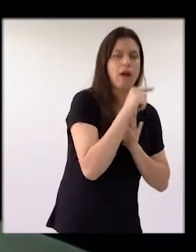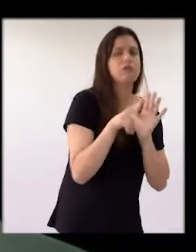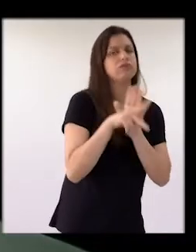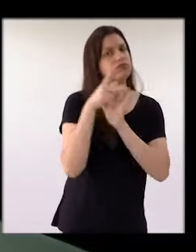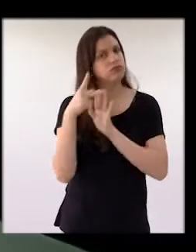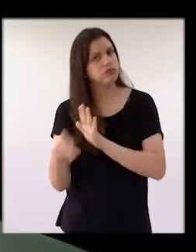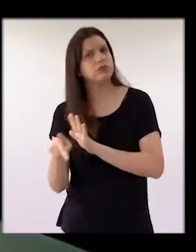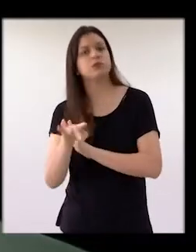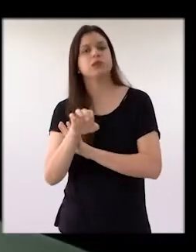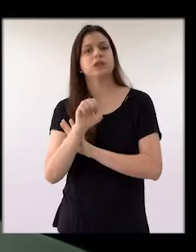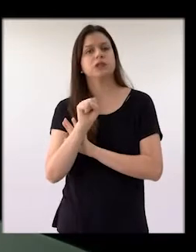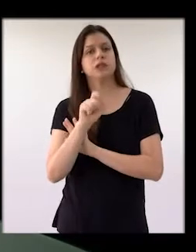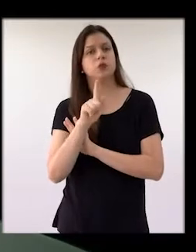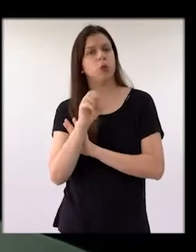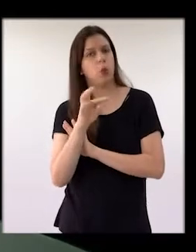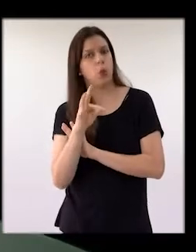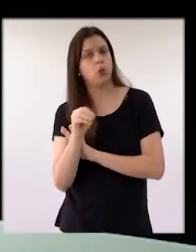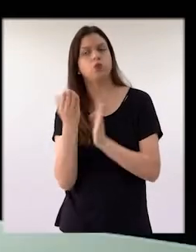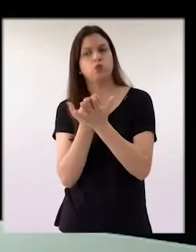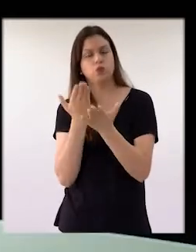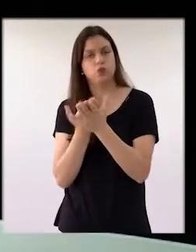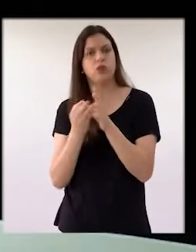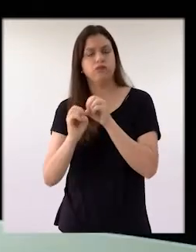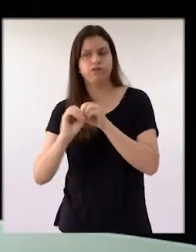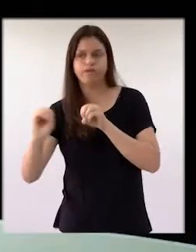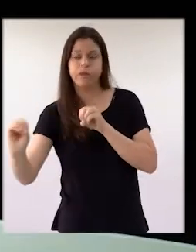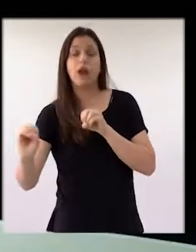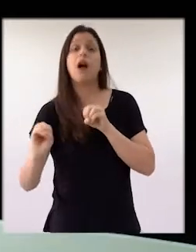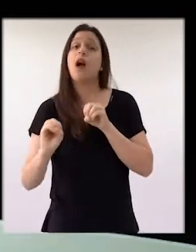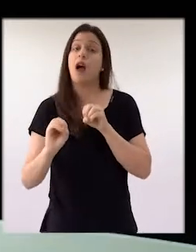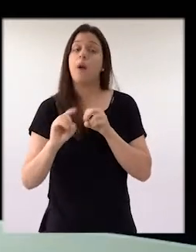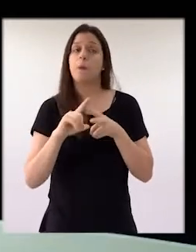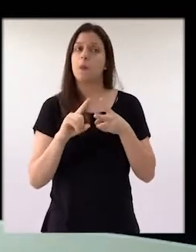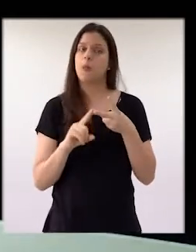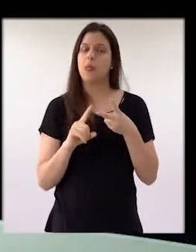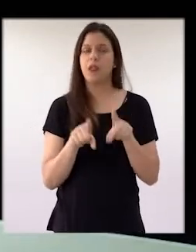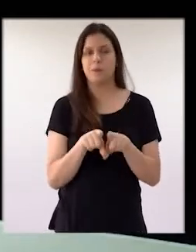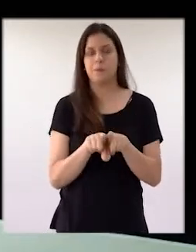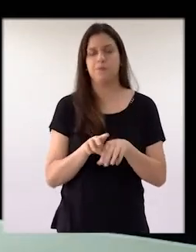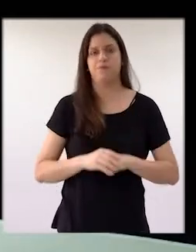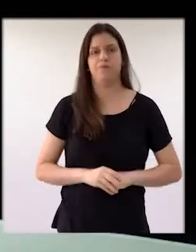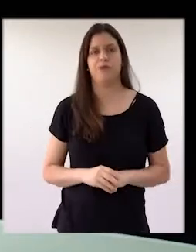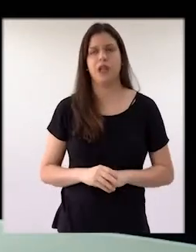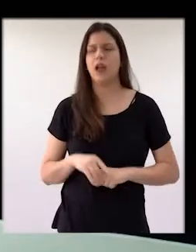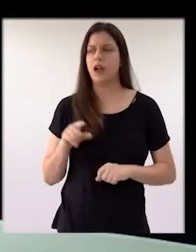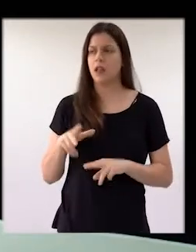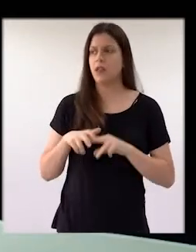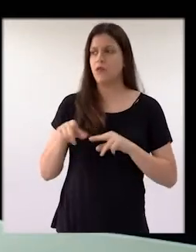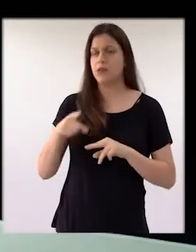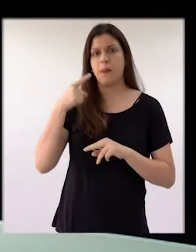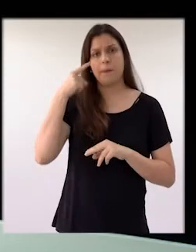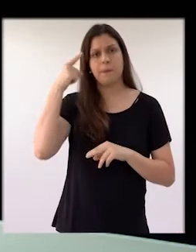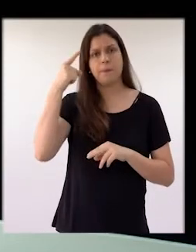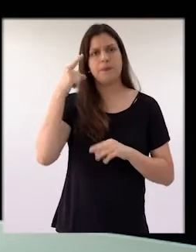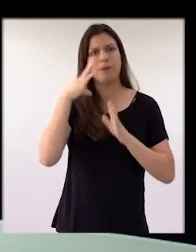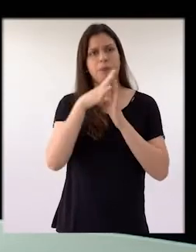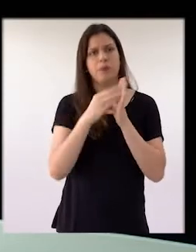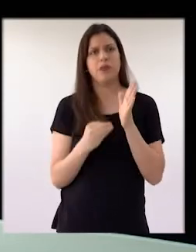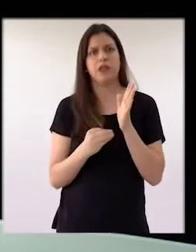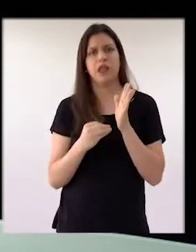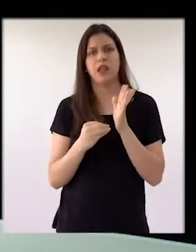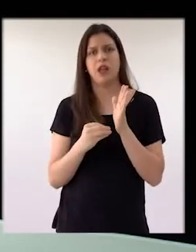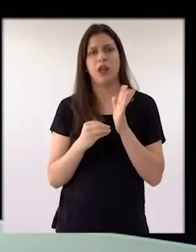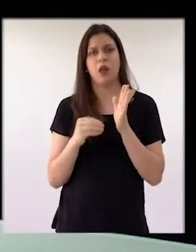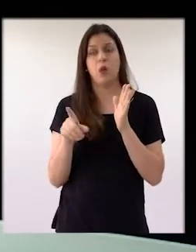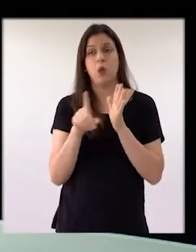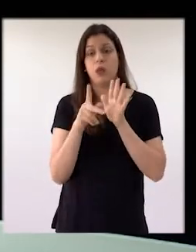e DEA e SFA para esgoto. Tá. E foi então, você acha que pegar esse